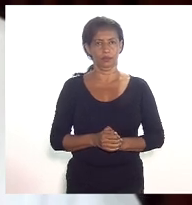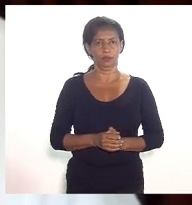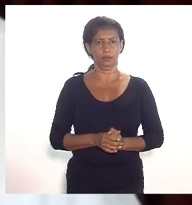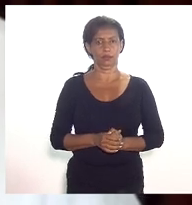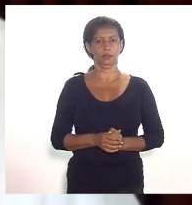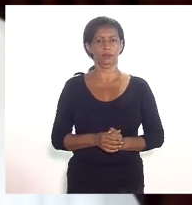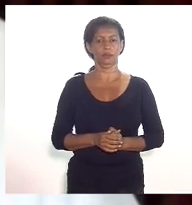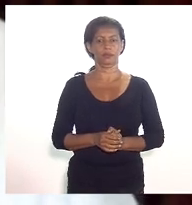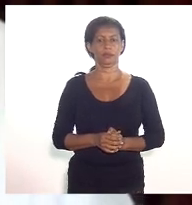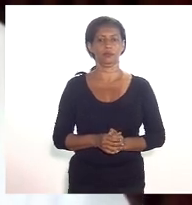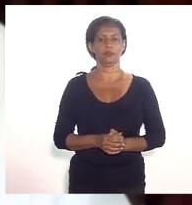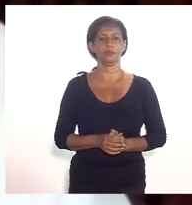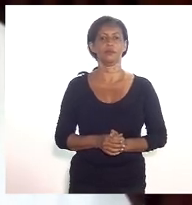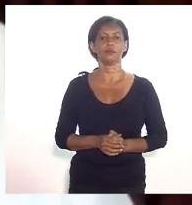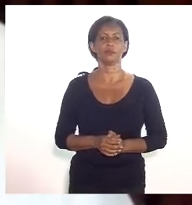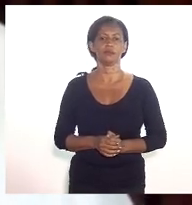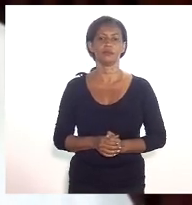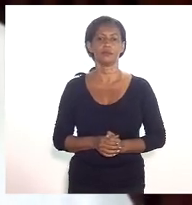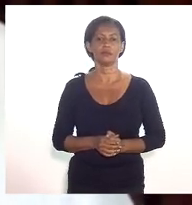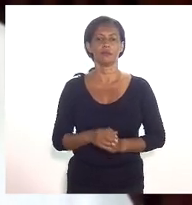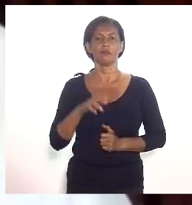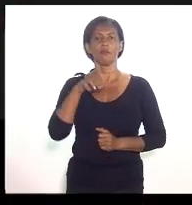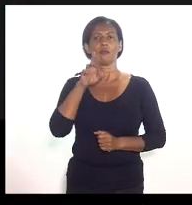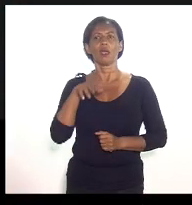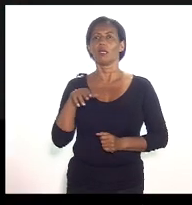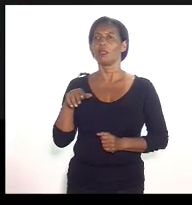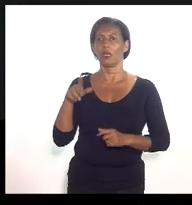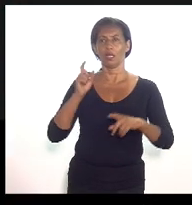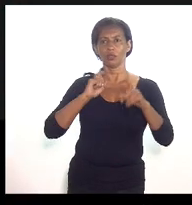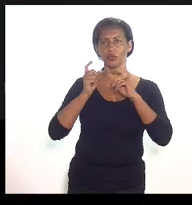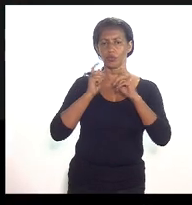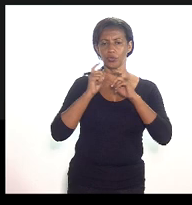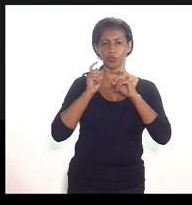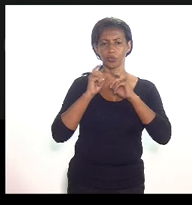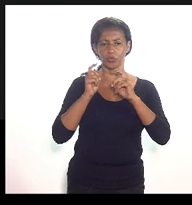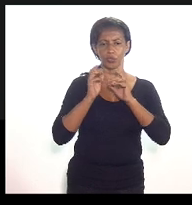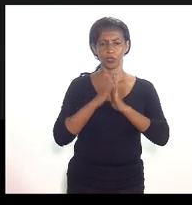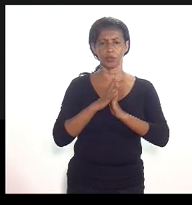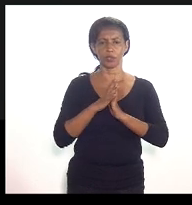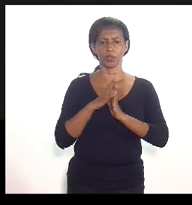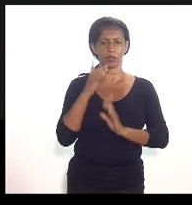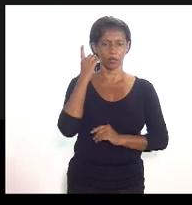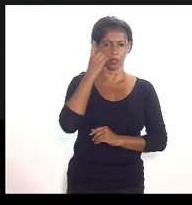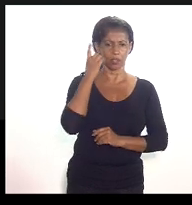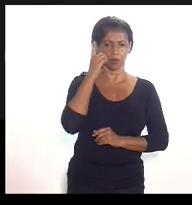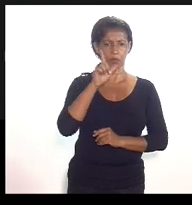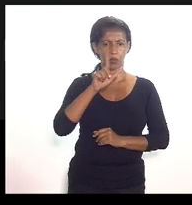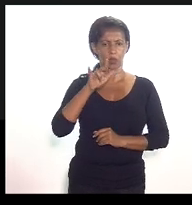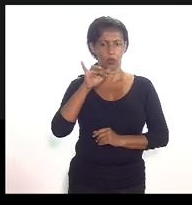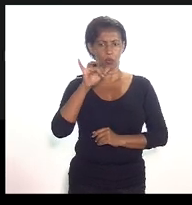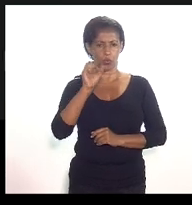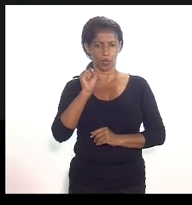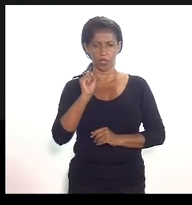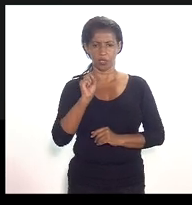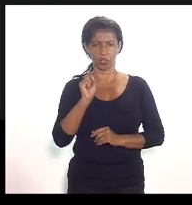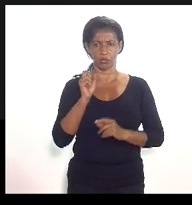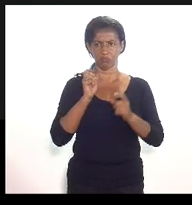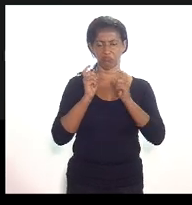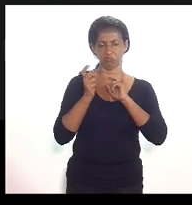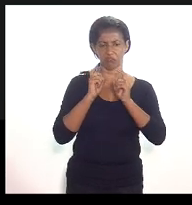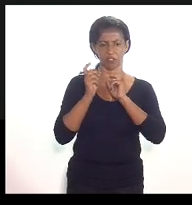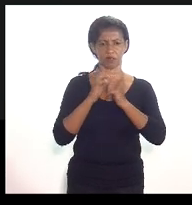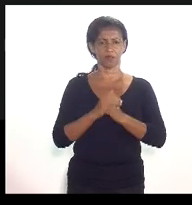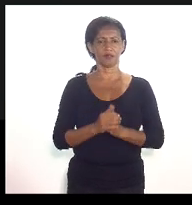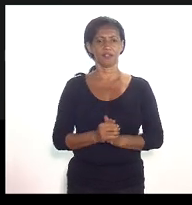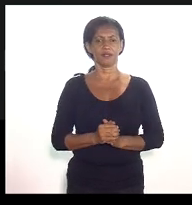o parecer é longo mesmo. Então, alguém quer discutir a matéria? Deputado Luiz Paulo. Eu sou, senhor presidente,